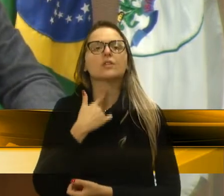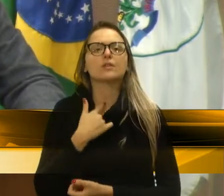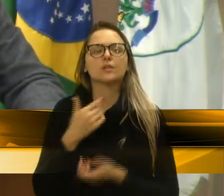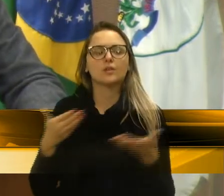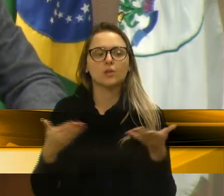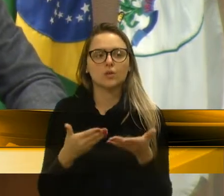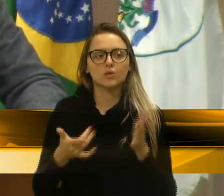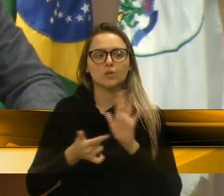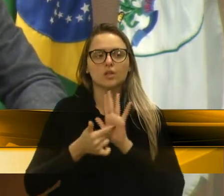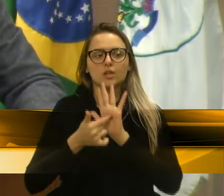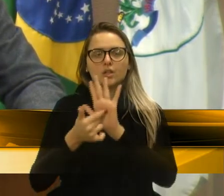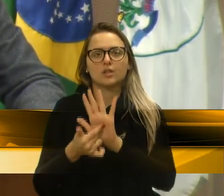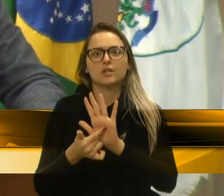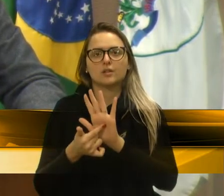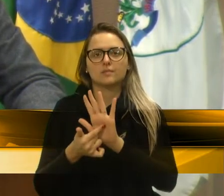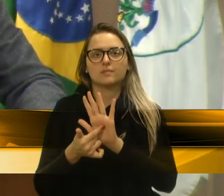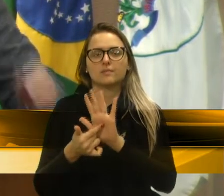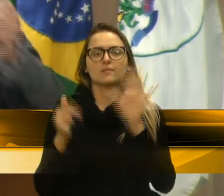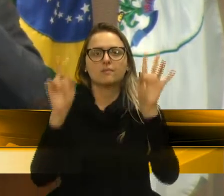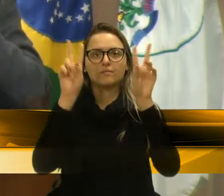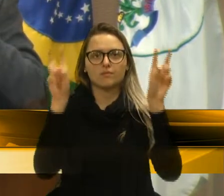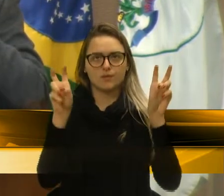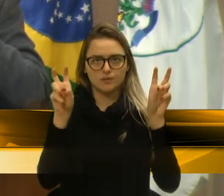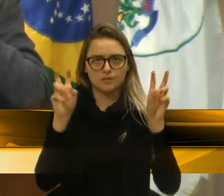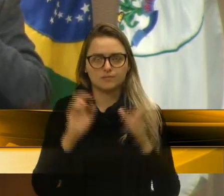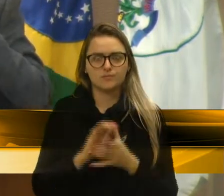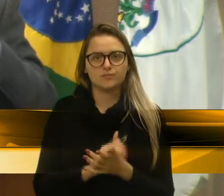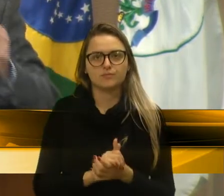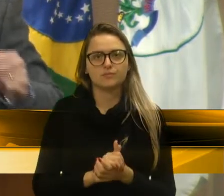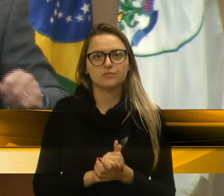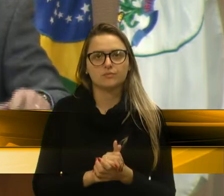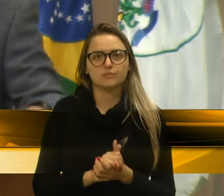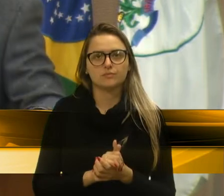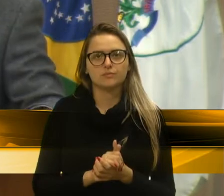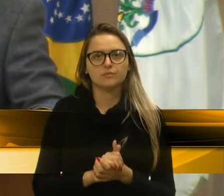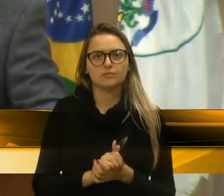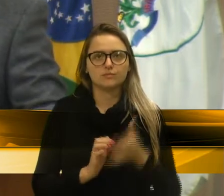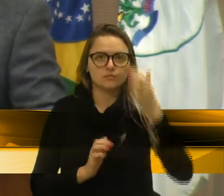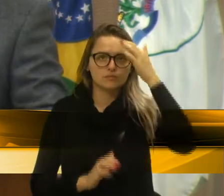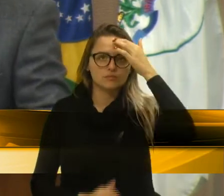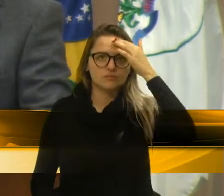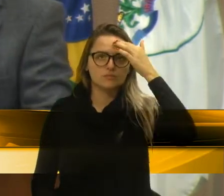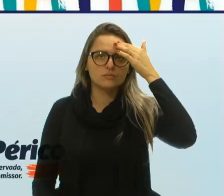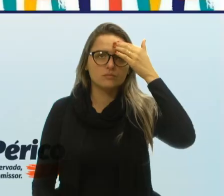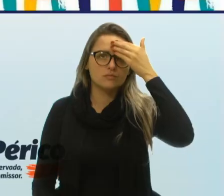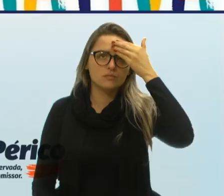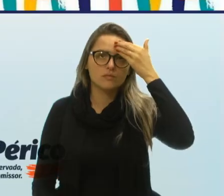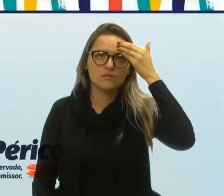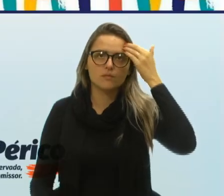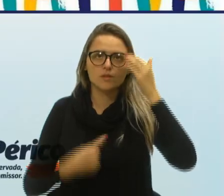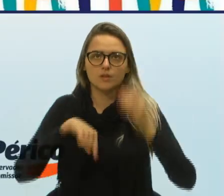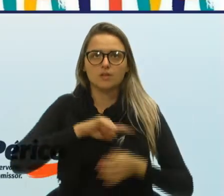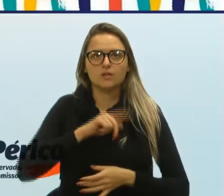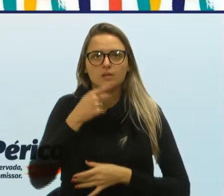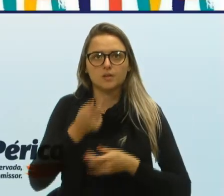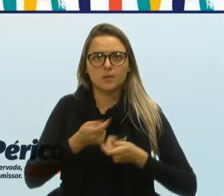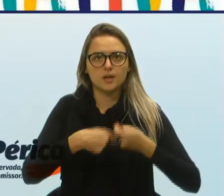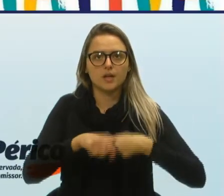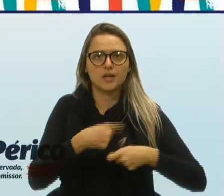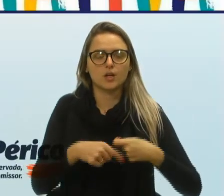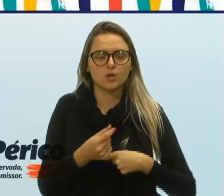trazer um assunto que nós chamamos de economia criativa. Isto